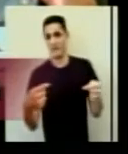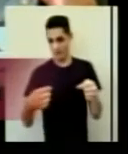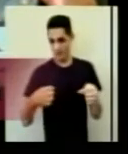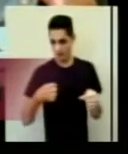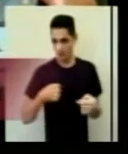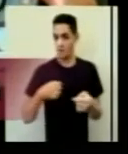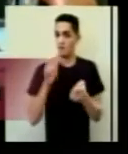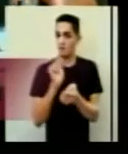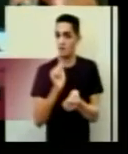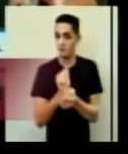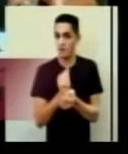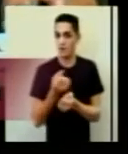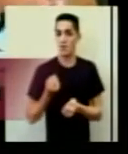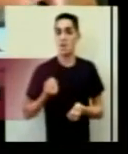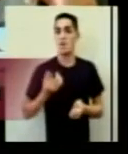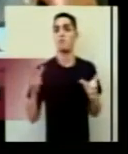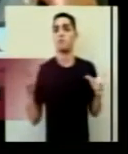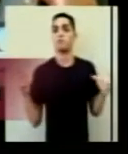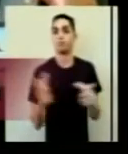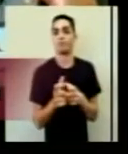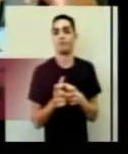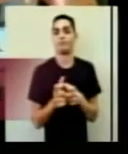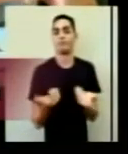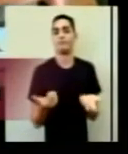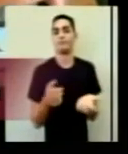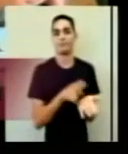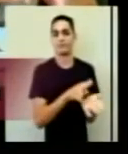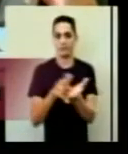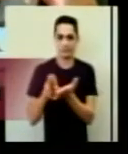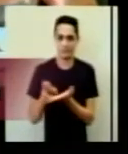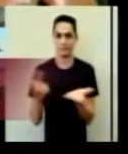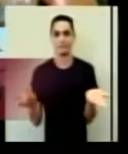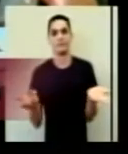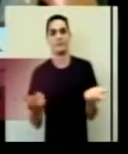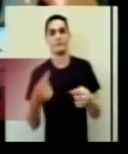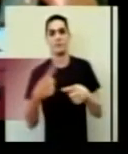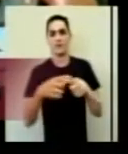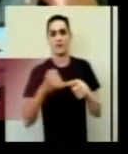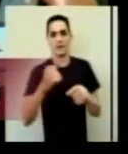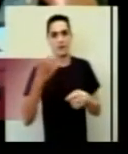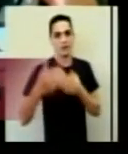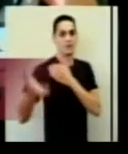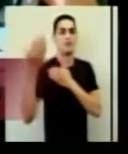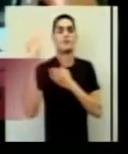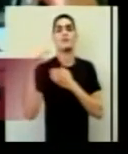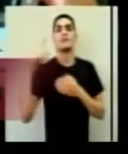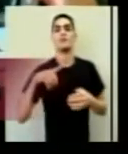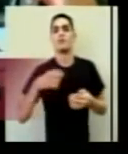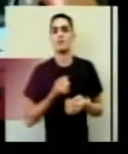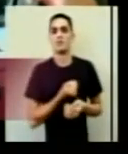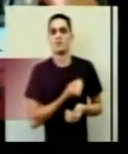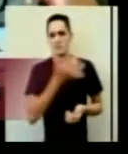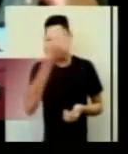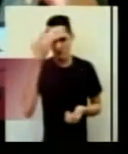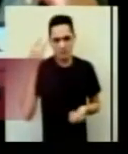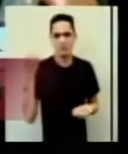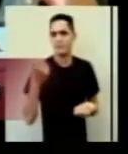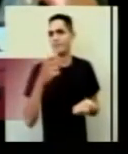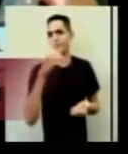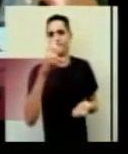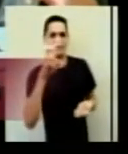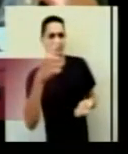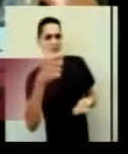eu espero o número de internação e de mortes menos? Claro que não. Se eu tive lá atrás um